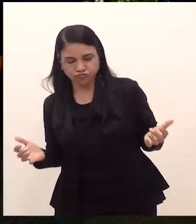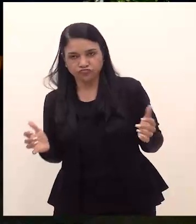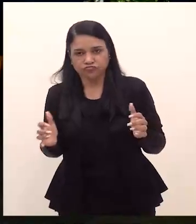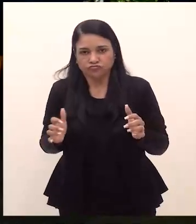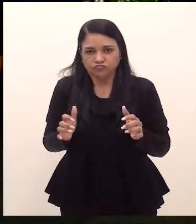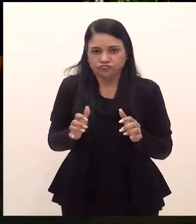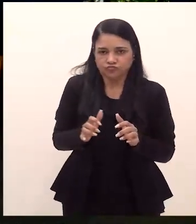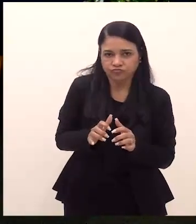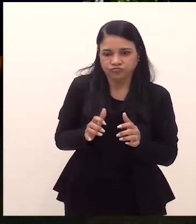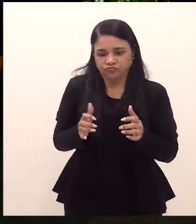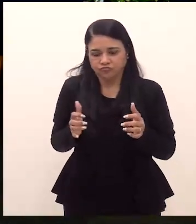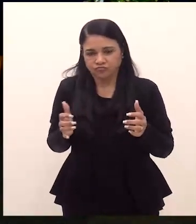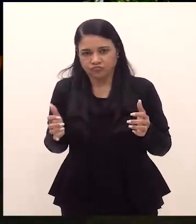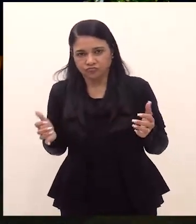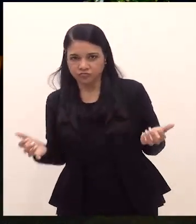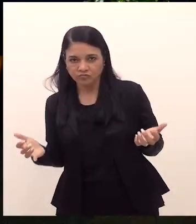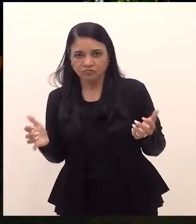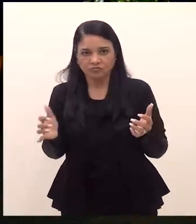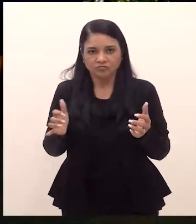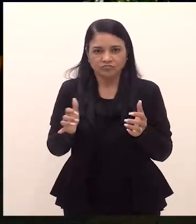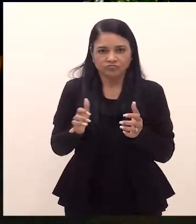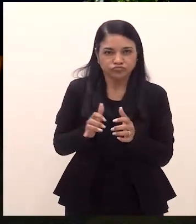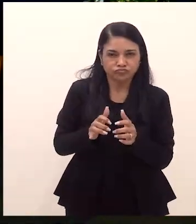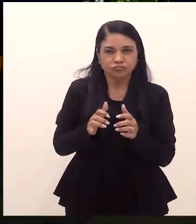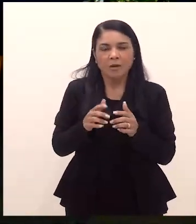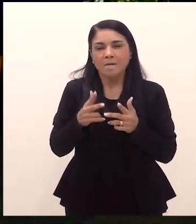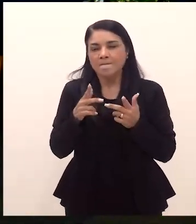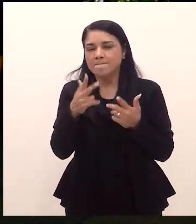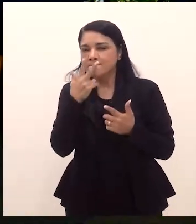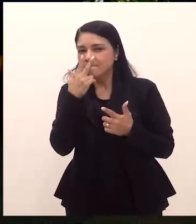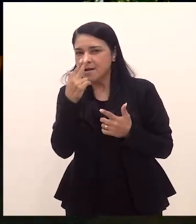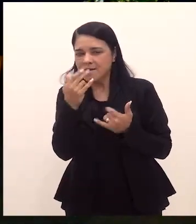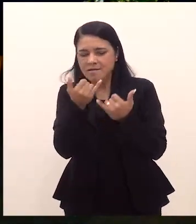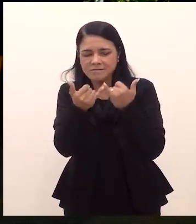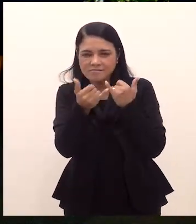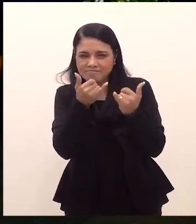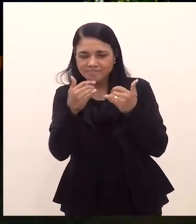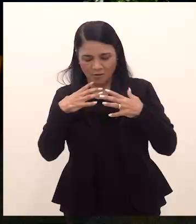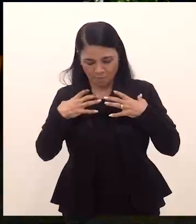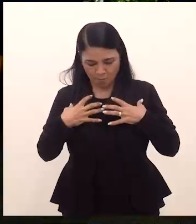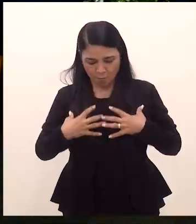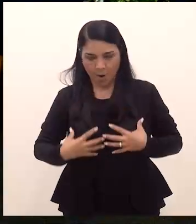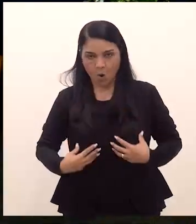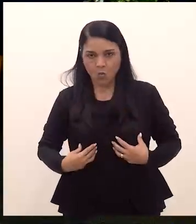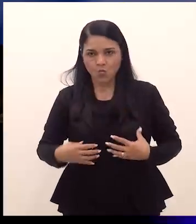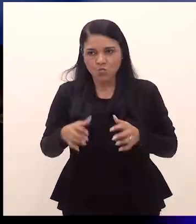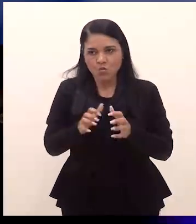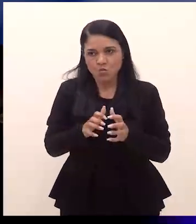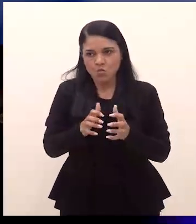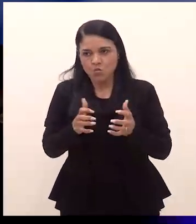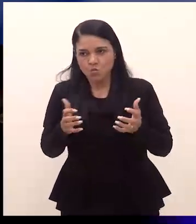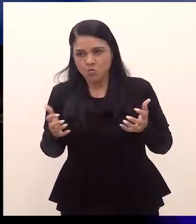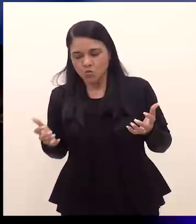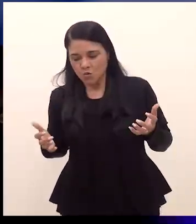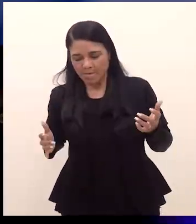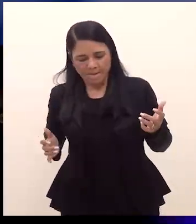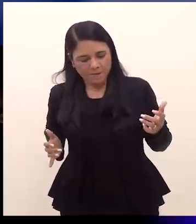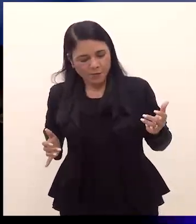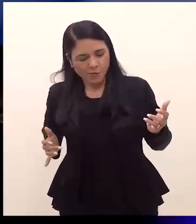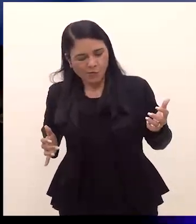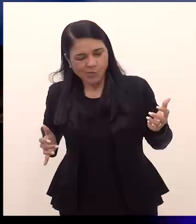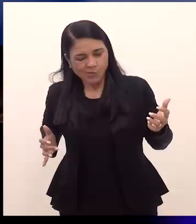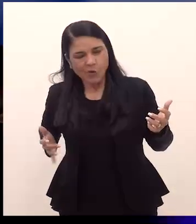a expressividade. Quando ele abre e fecha, é como se fosse um pulmão do instrumento, que é onde eu posso sustentar